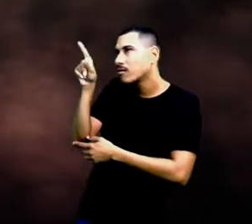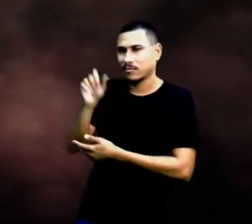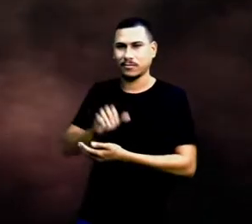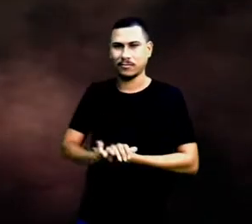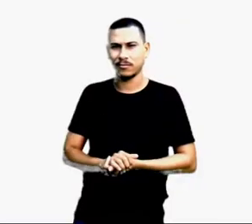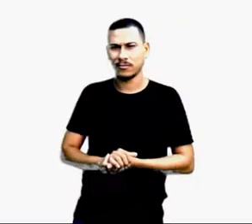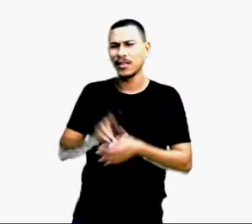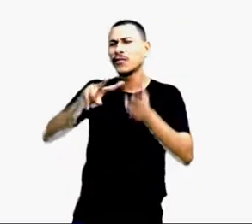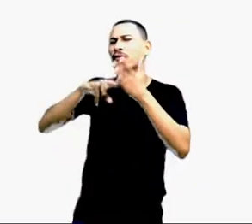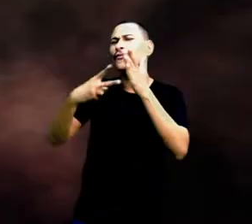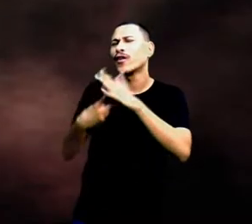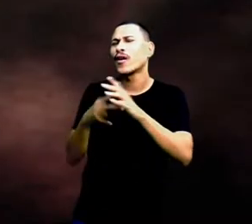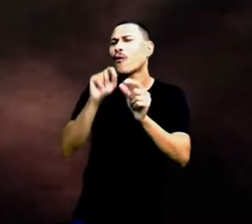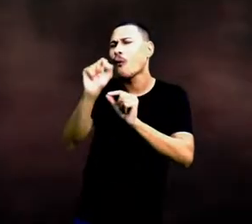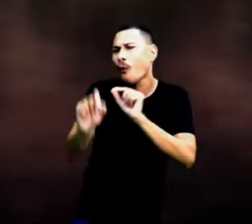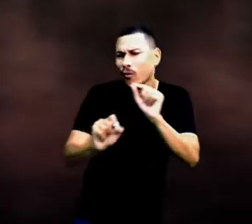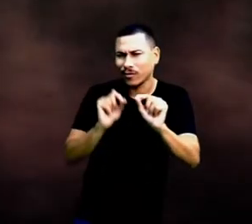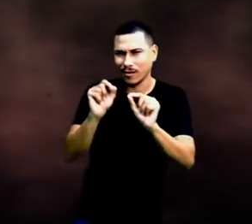Que símbolo é este?